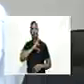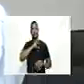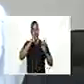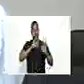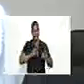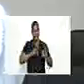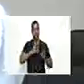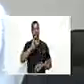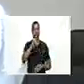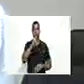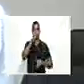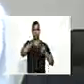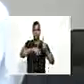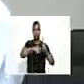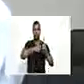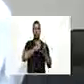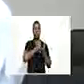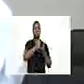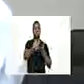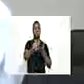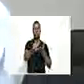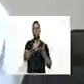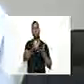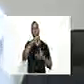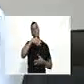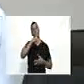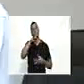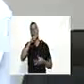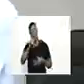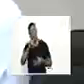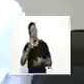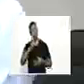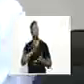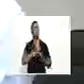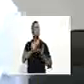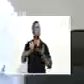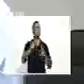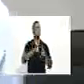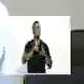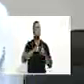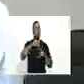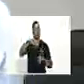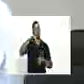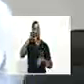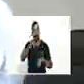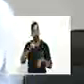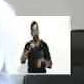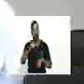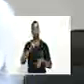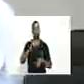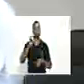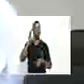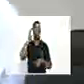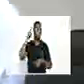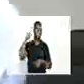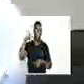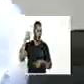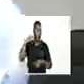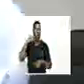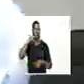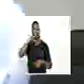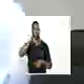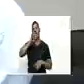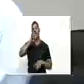Janeiro já foi Maio e maio era uma questão simbólica Vereador DJ Ron por causa do Primeiro de